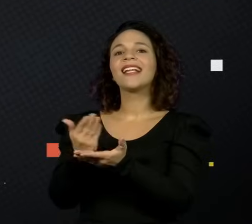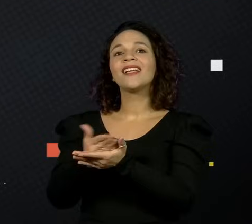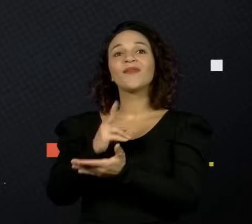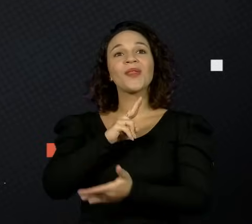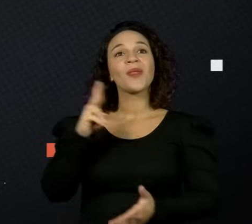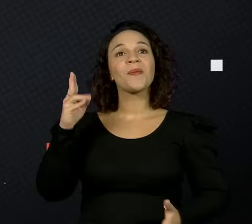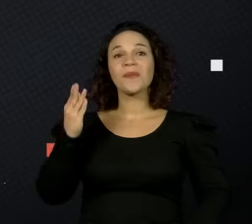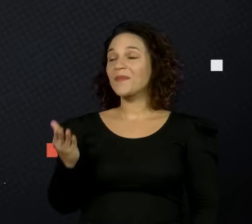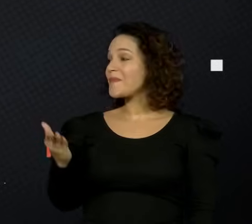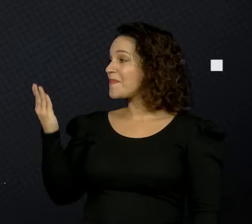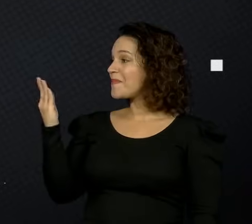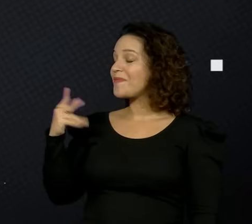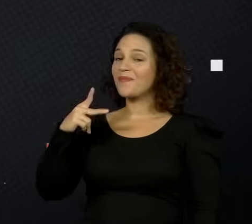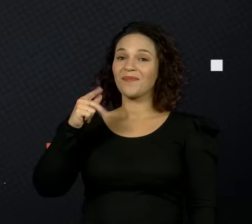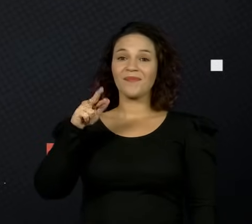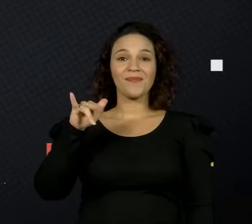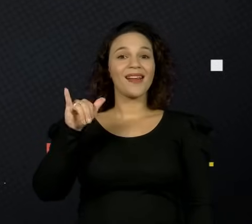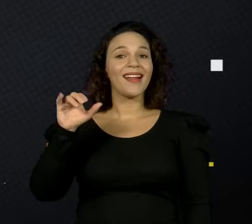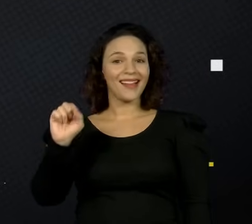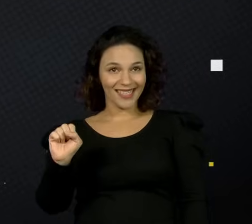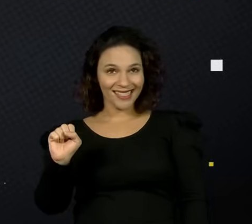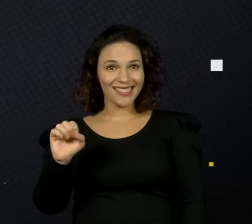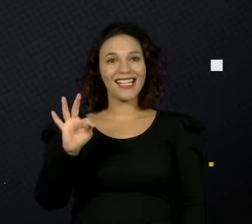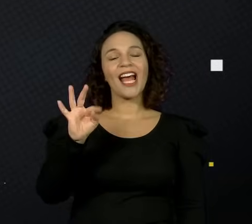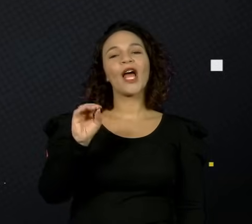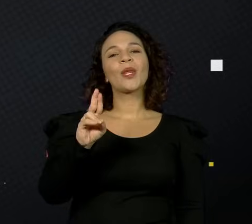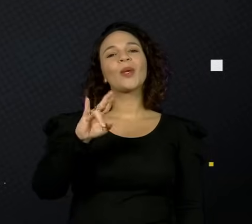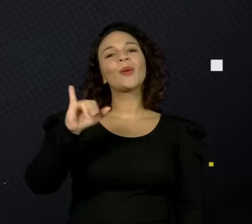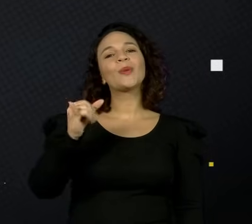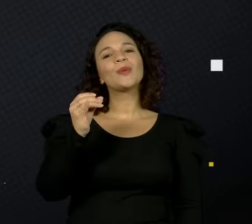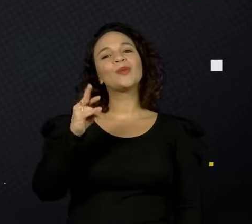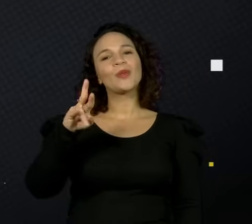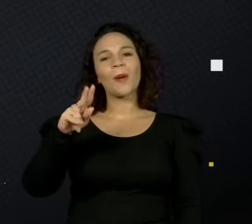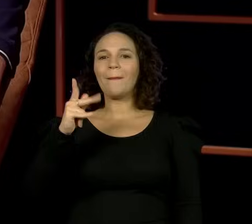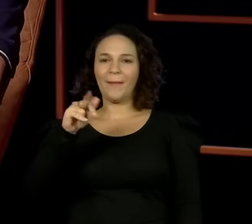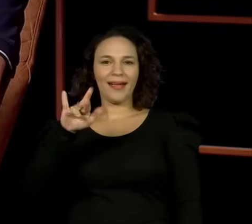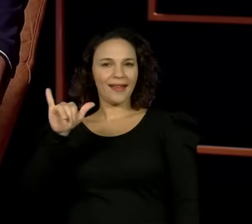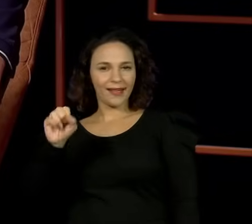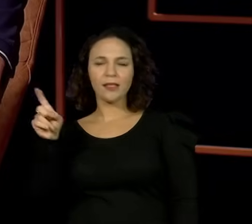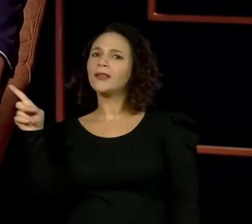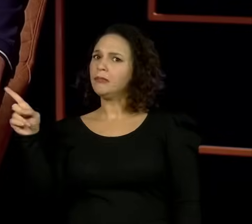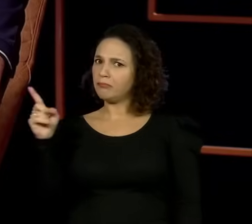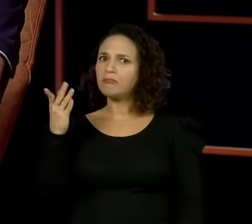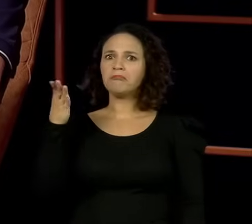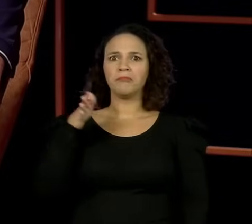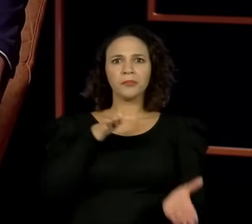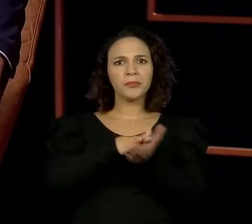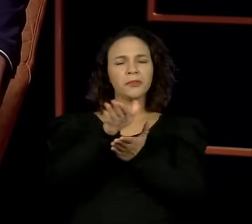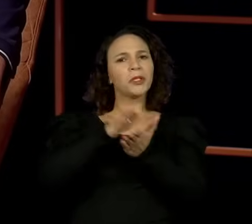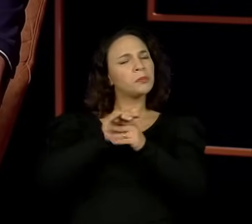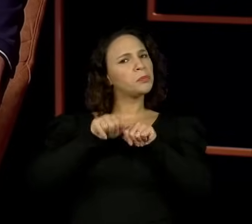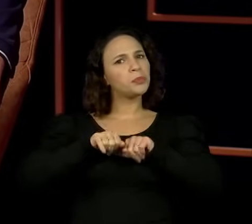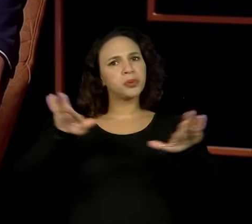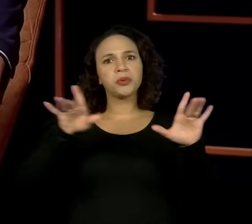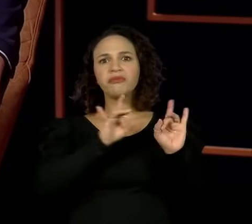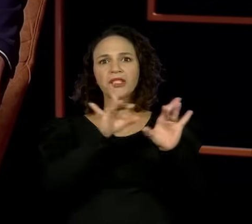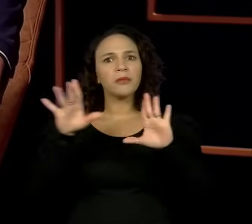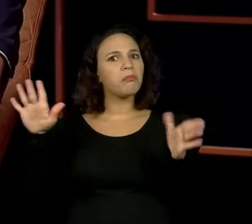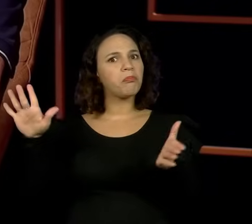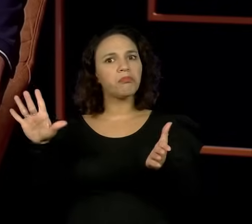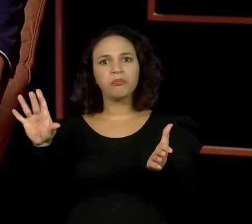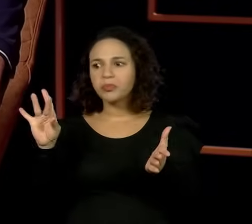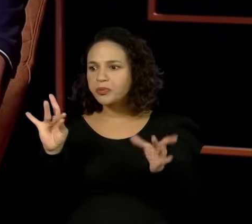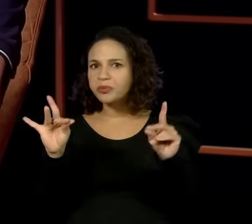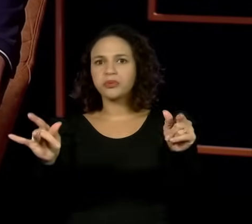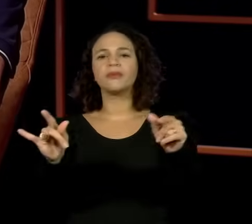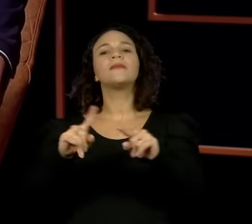chama-se Paris, toujours Paris. Foi sucesso. Foi lançado, vendeu tudo.